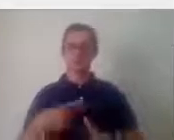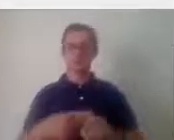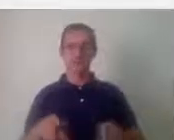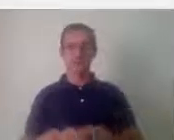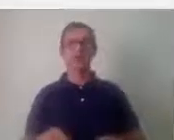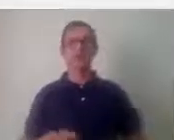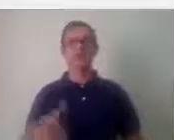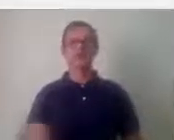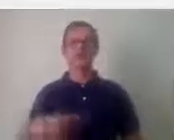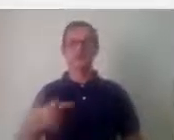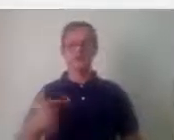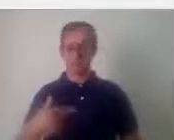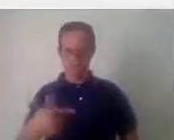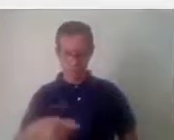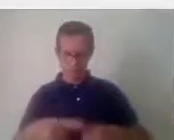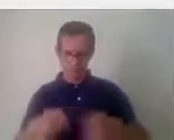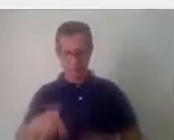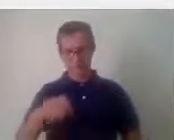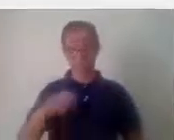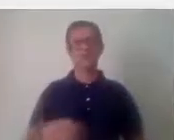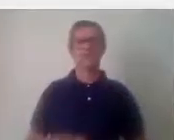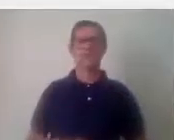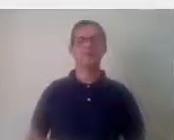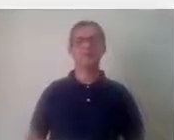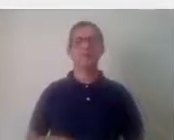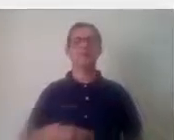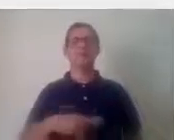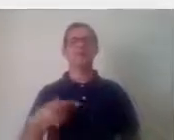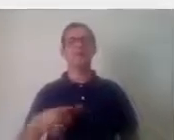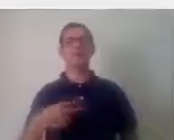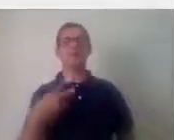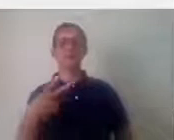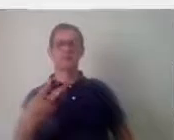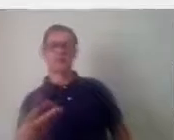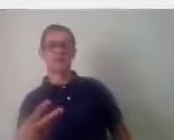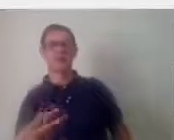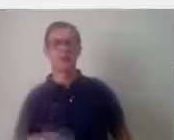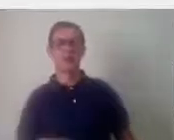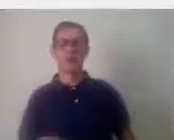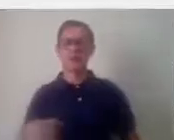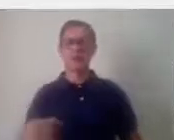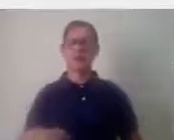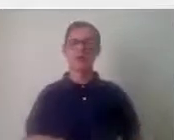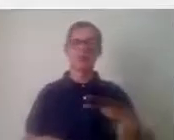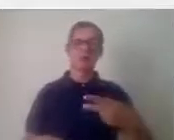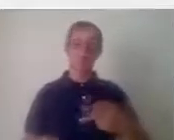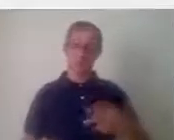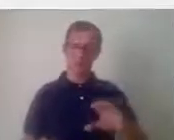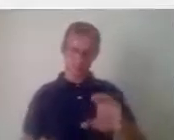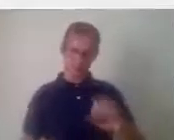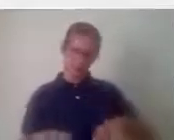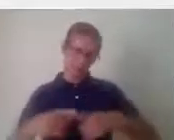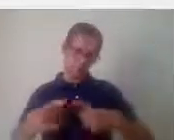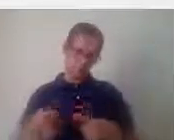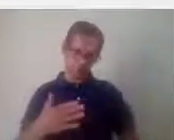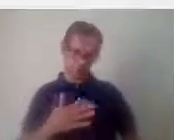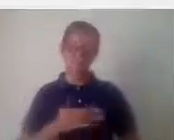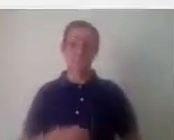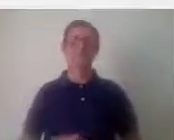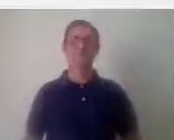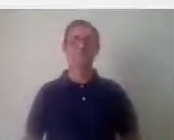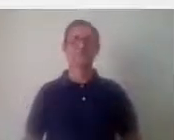de segunda ordem em relação a x. Ela deu menos 2. Então, ela é menor que 0. Se a minha